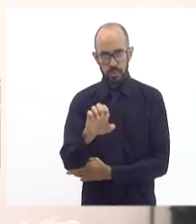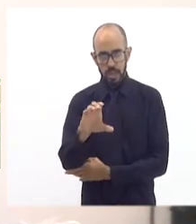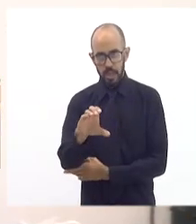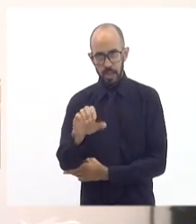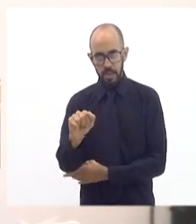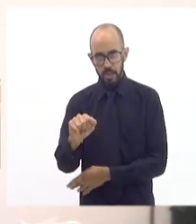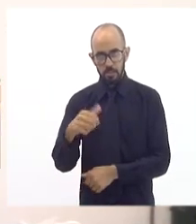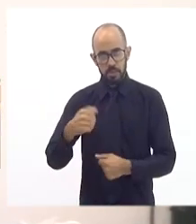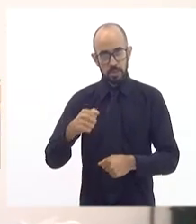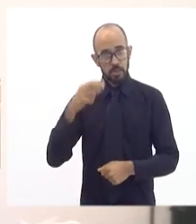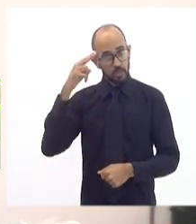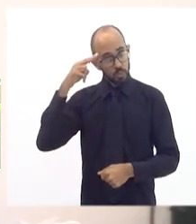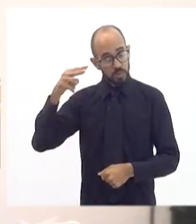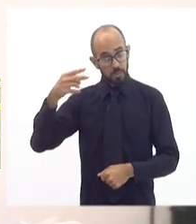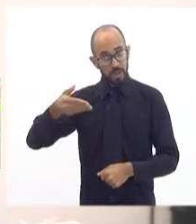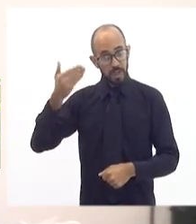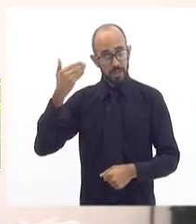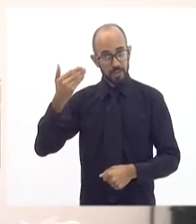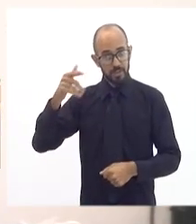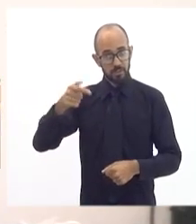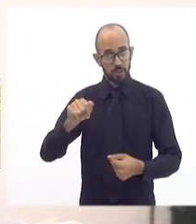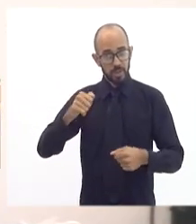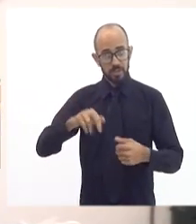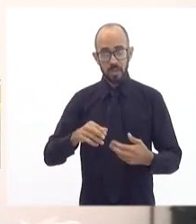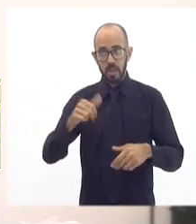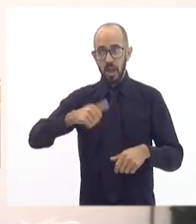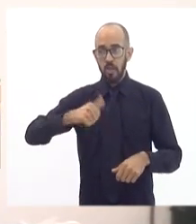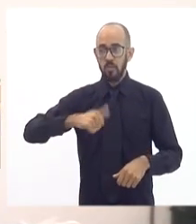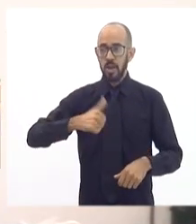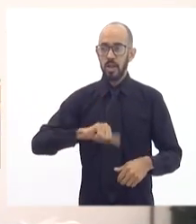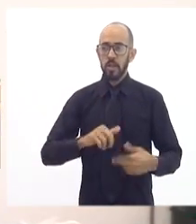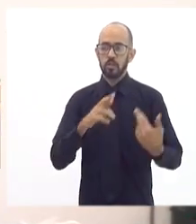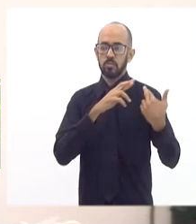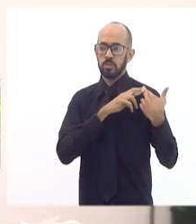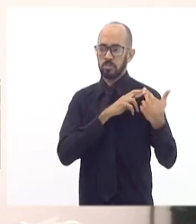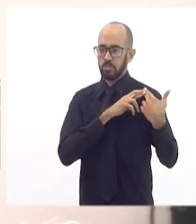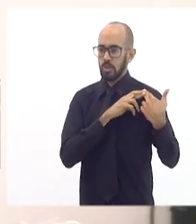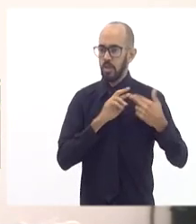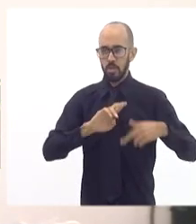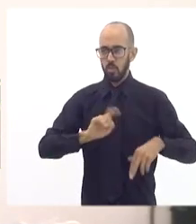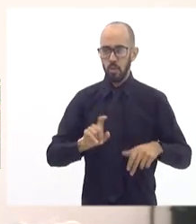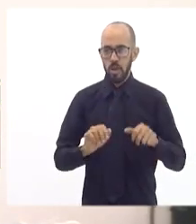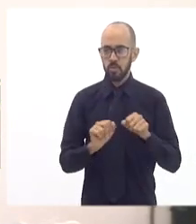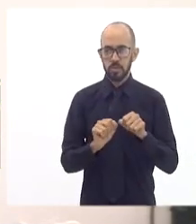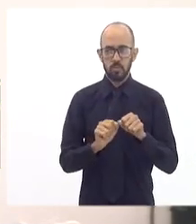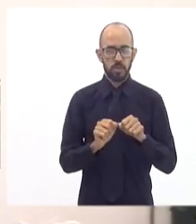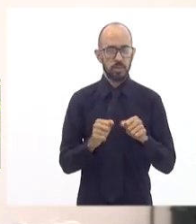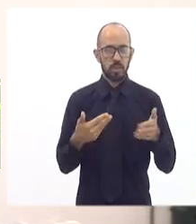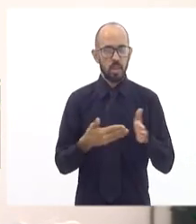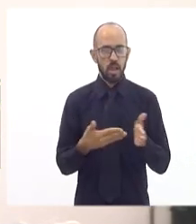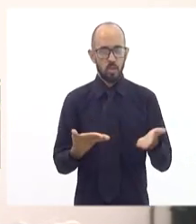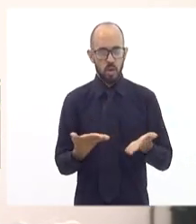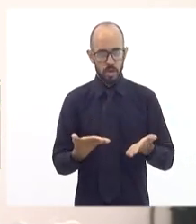para que possa ser analisado esse processo de forma responsável que não é o que está sendo feito até agora